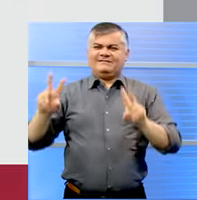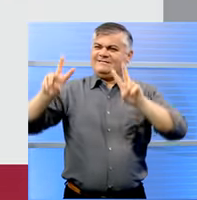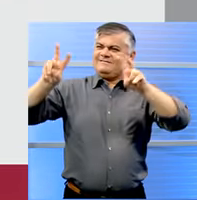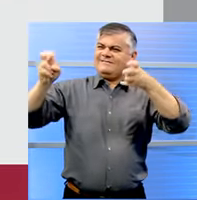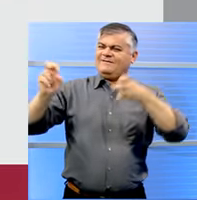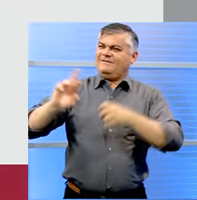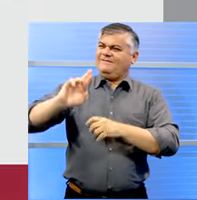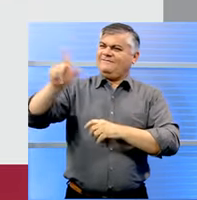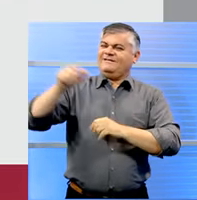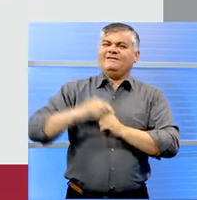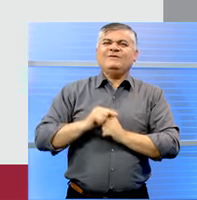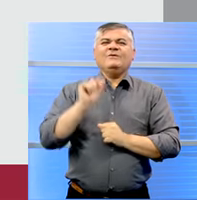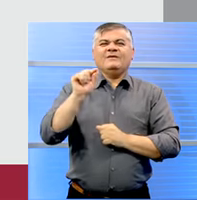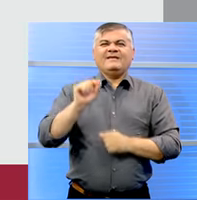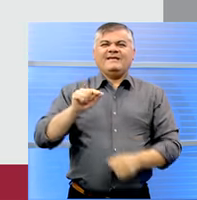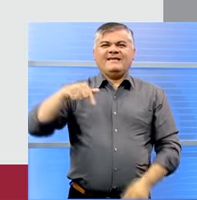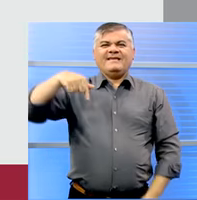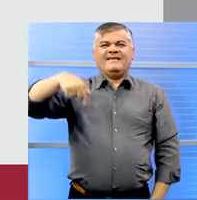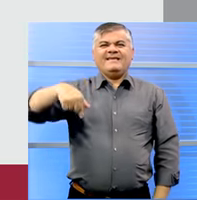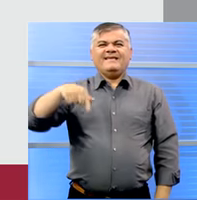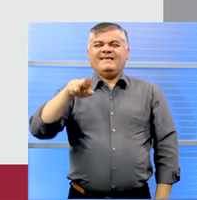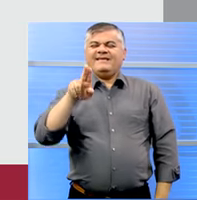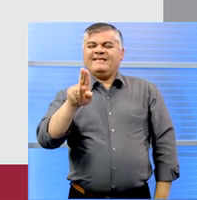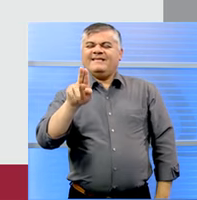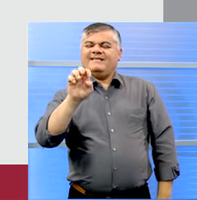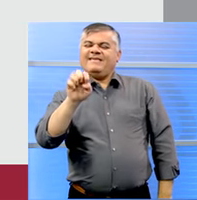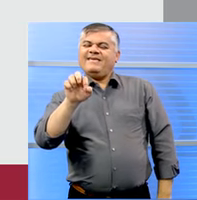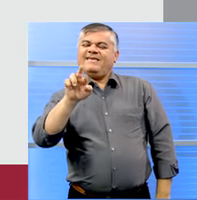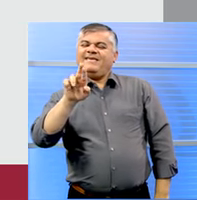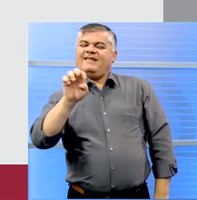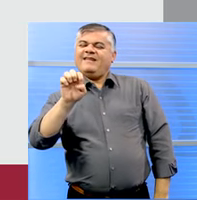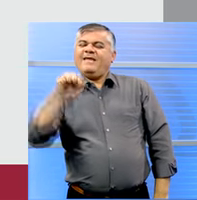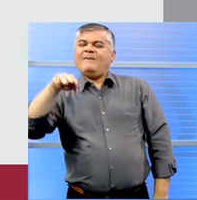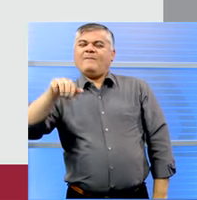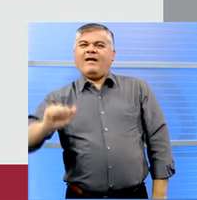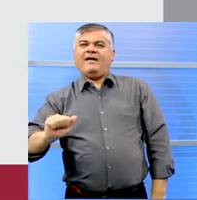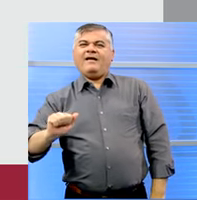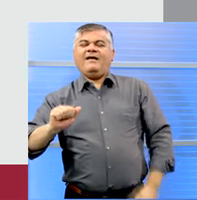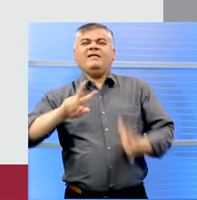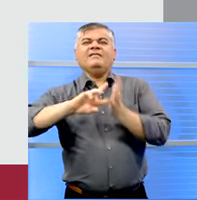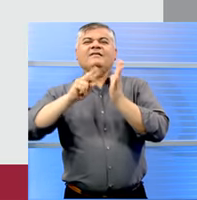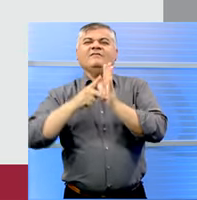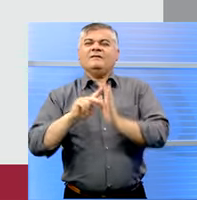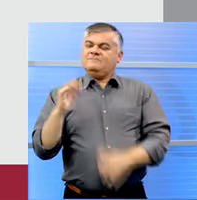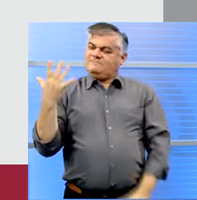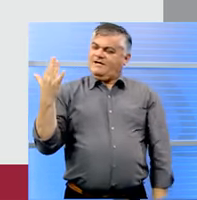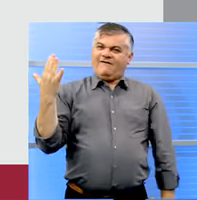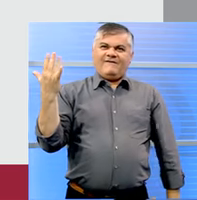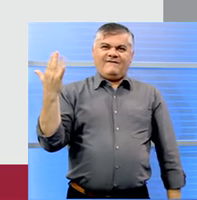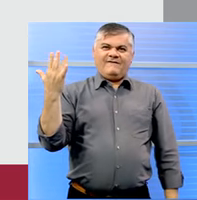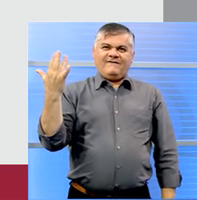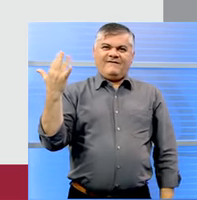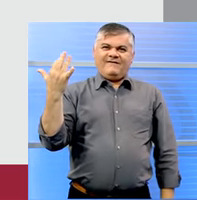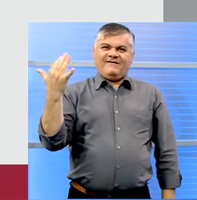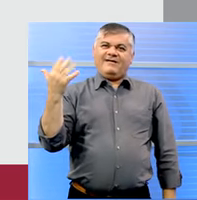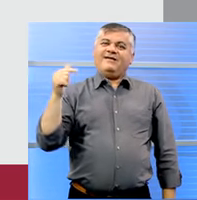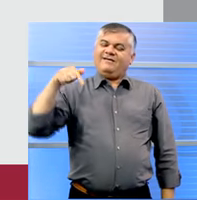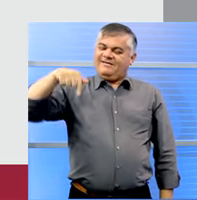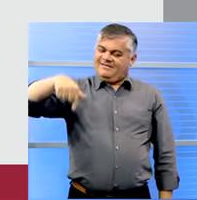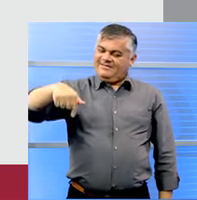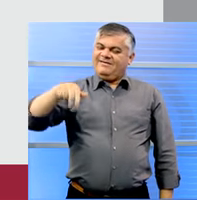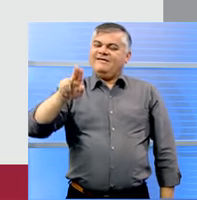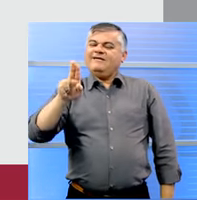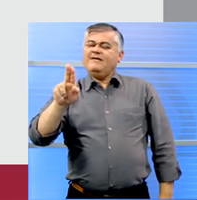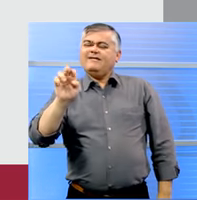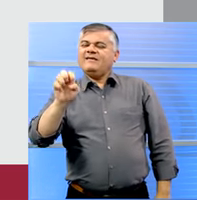até diferente, que é o querema, que em grego significa mão. Ah, mão? Sim,